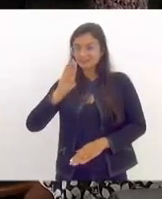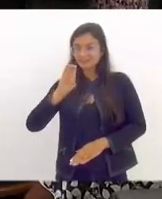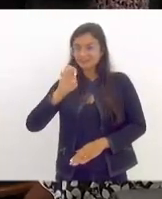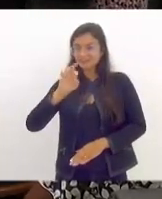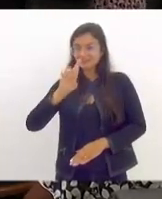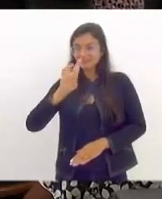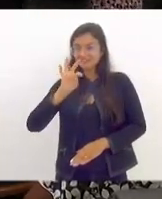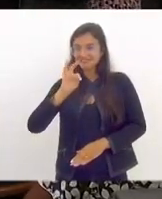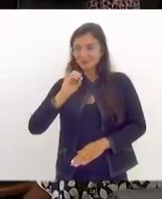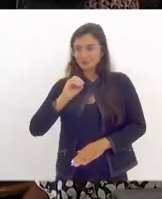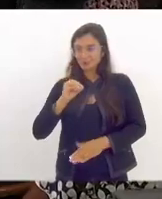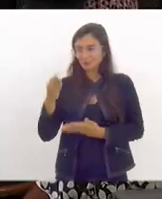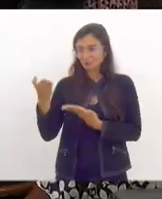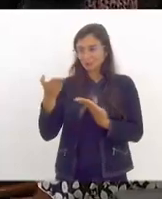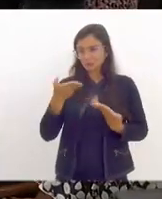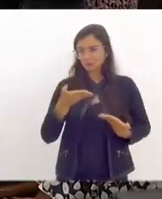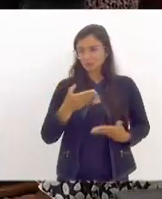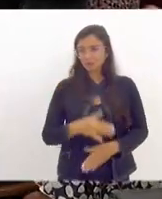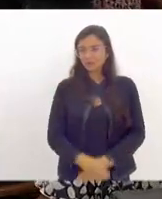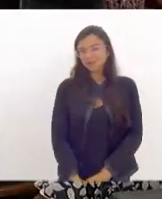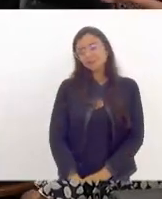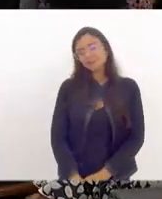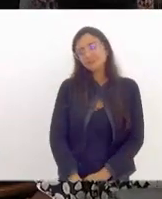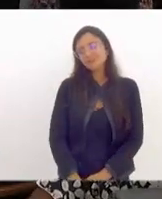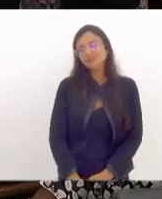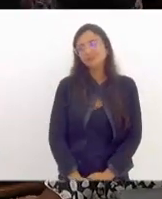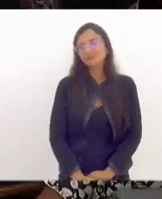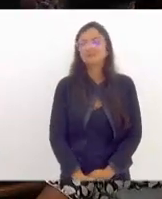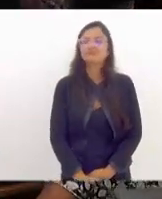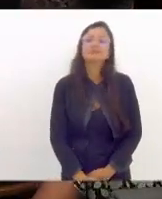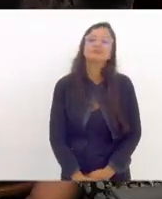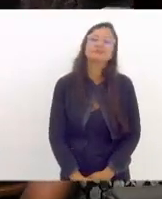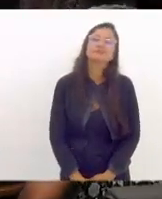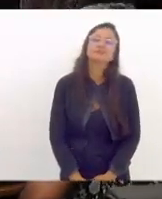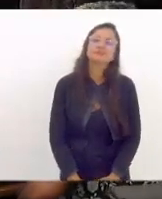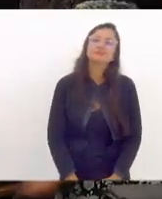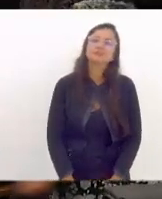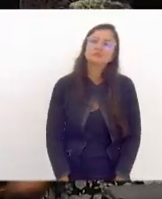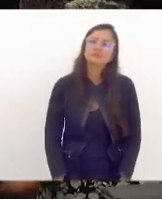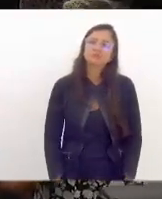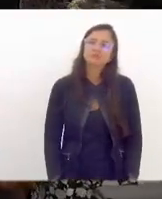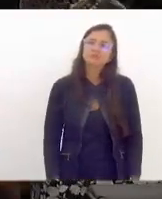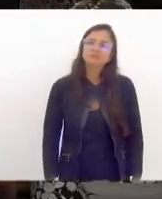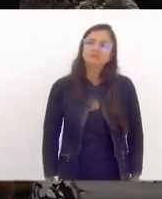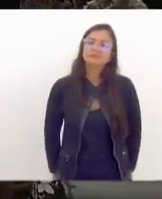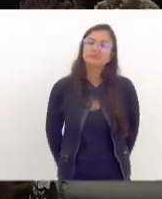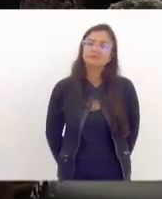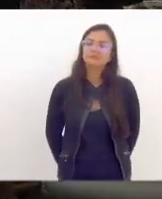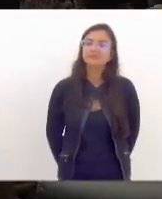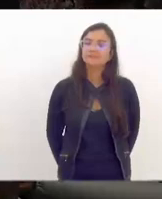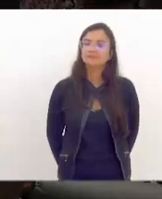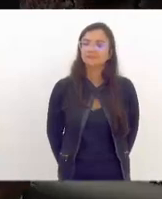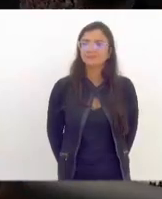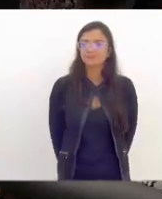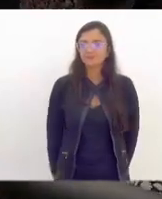cadê o pessoal do ensaio aberto tuca tuca chegou olha aí